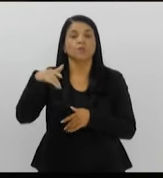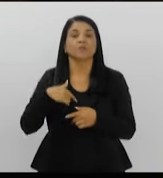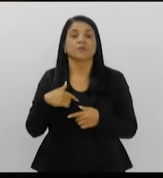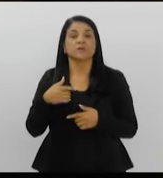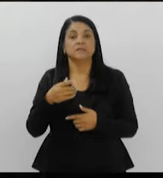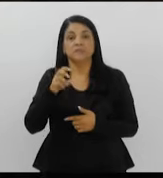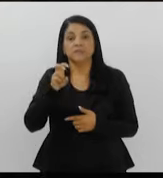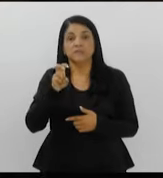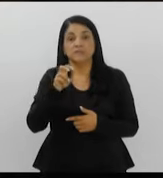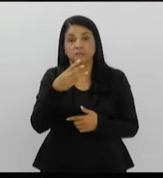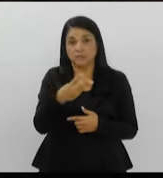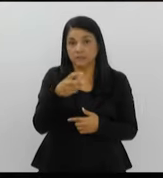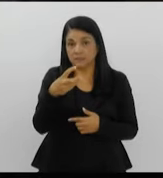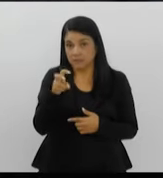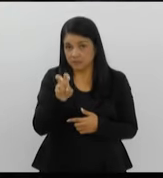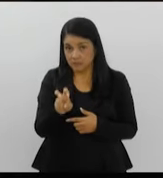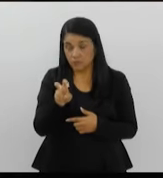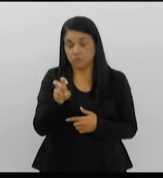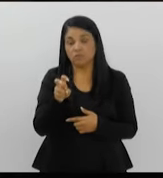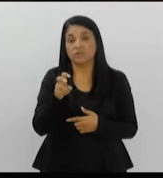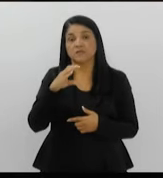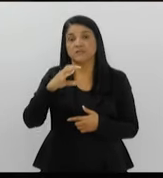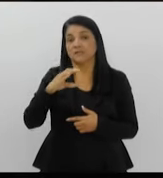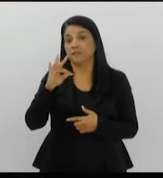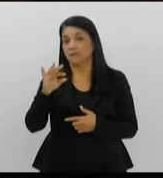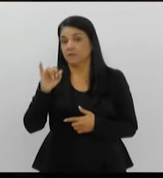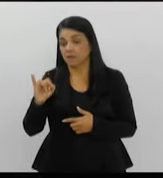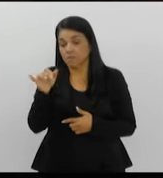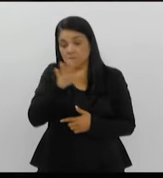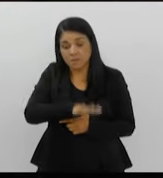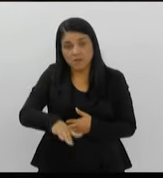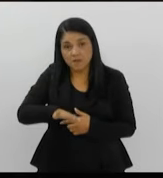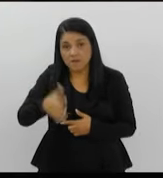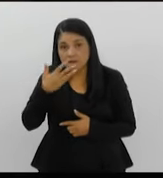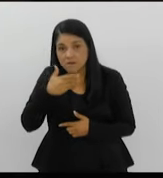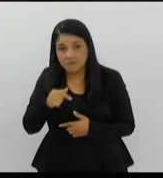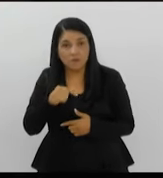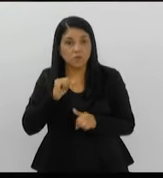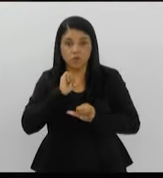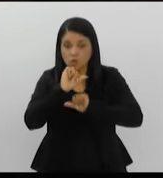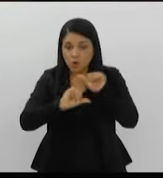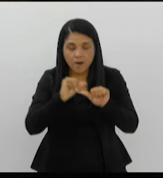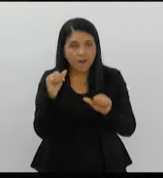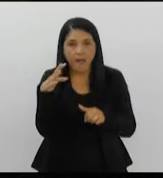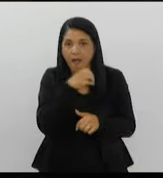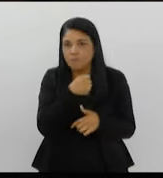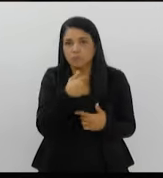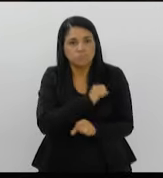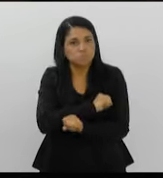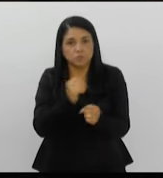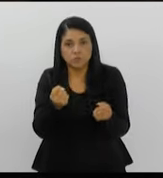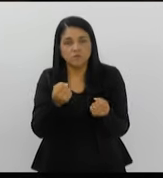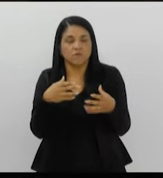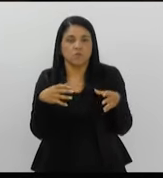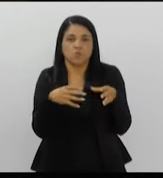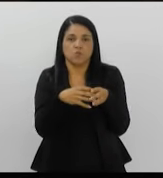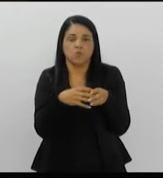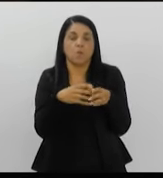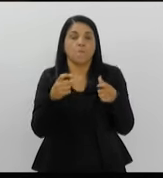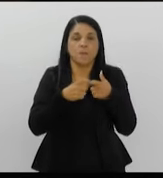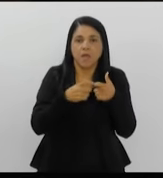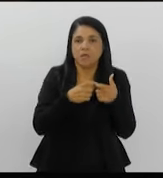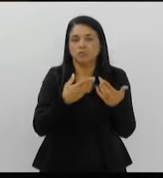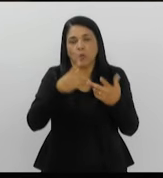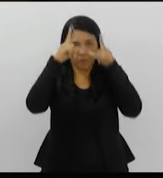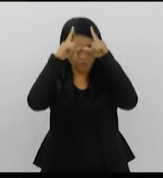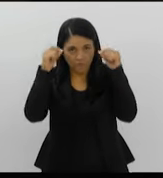pediátrico. A gente não tem como trocar da noite para o dia todos os profissionais, toda a equipe médica e de enfermagem que hoje está